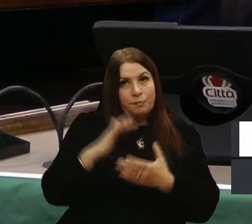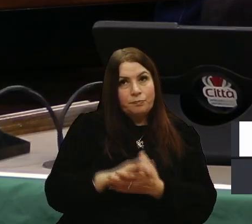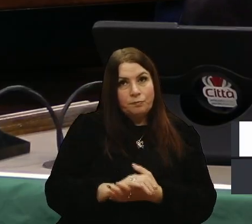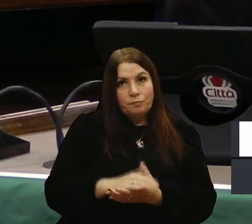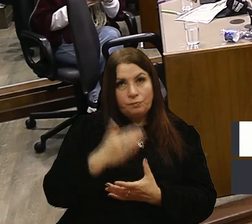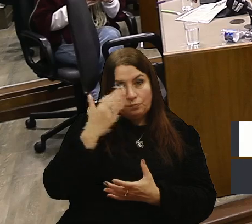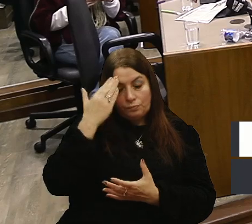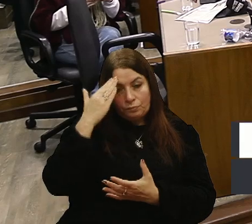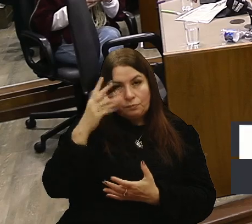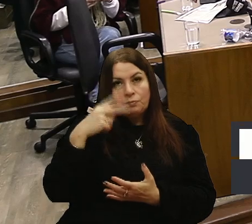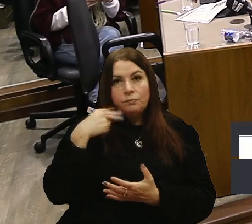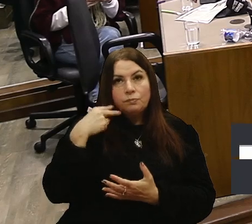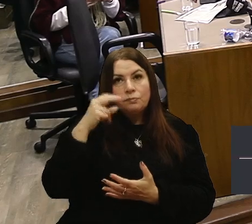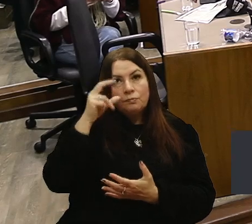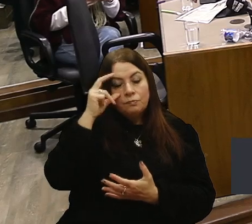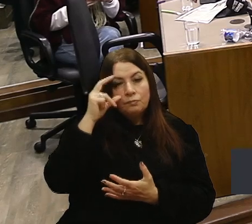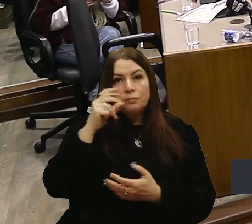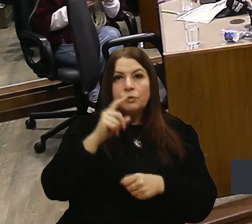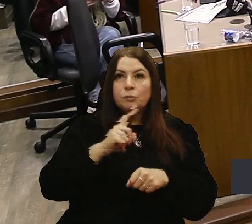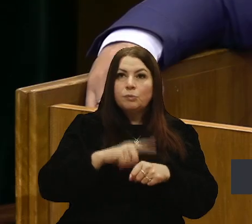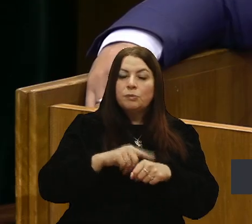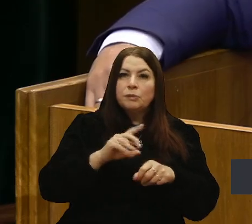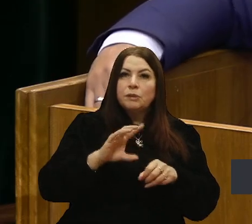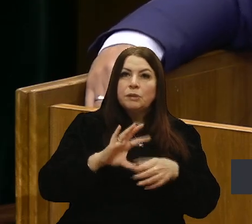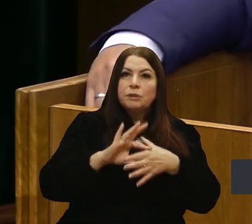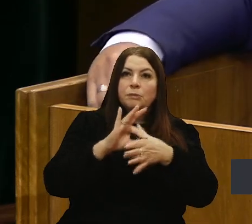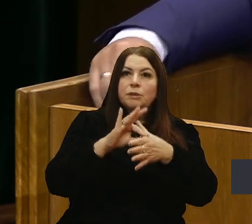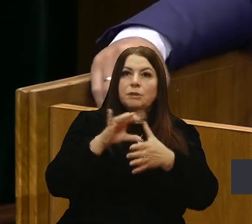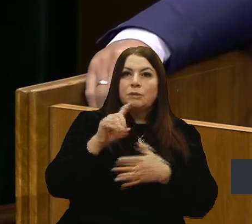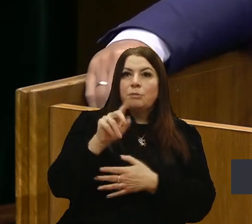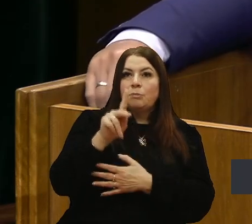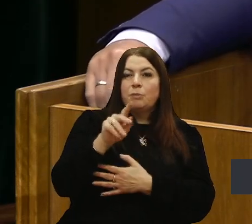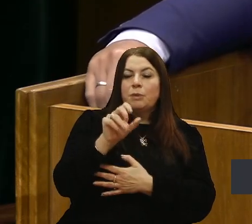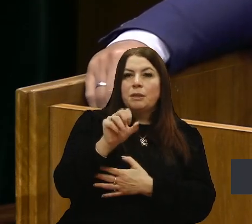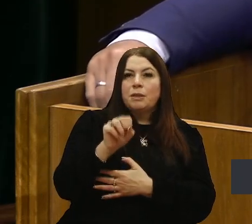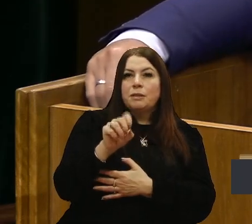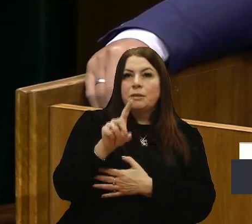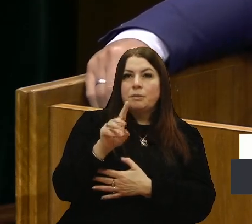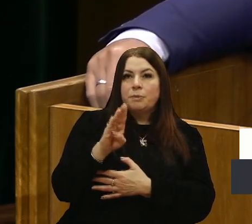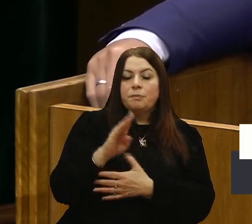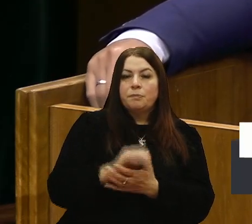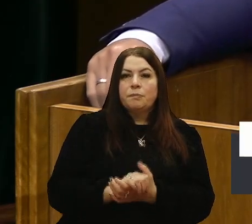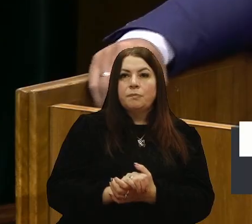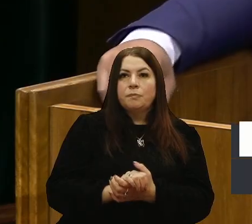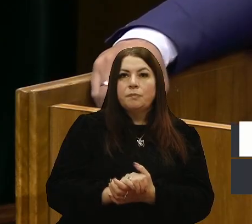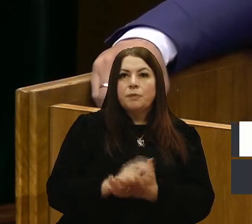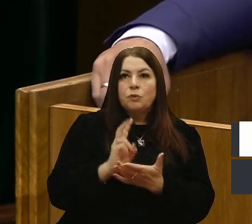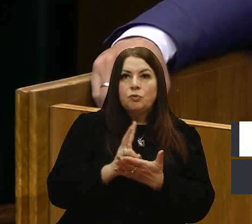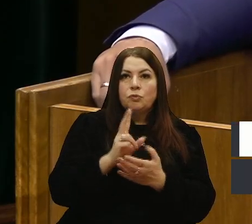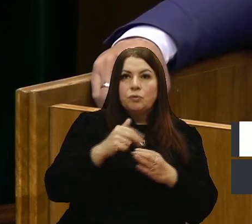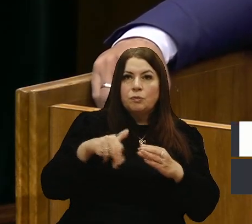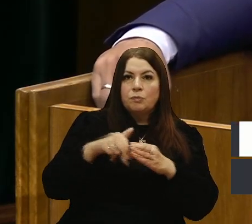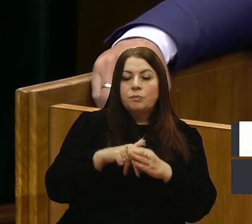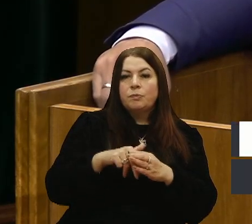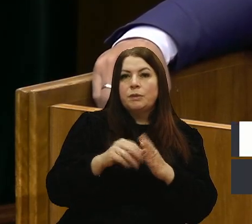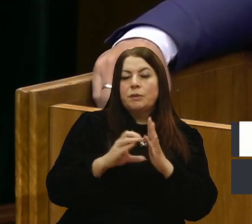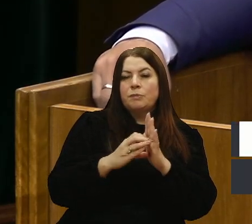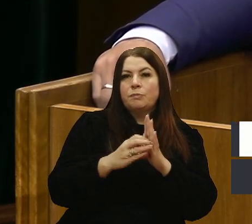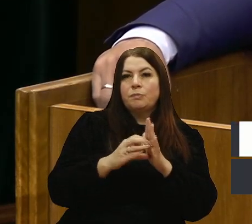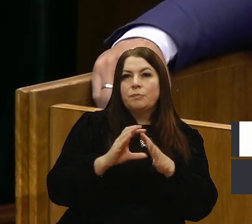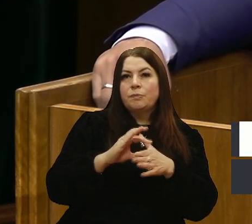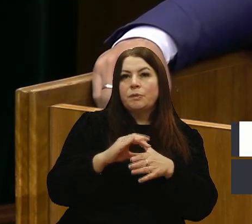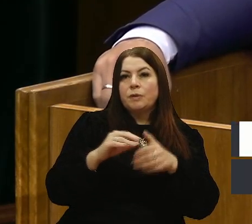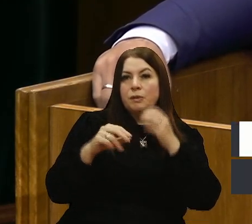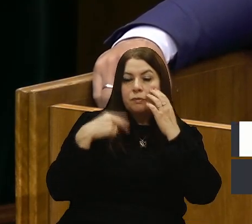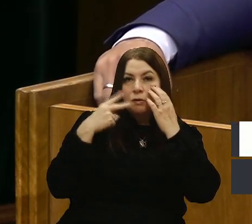Obrigado, colega vereadora Sandra. No momento, declaração de líder do PSDB, presidente. Continua em declaração de líder da bancada do PSDB